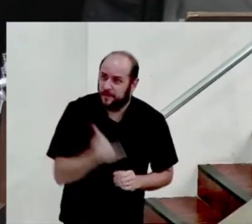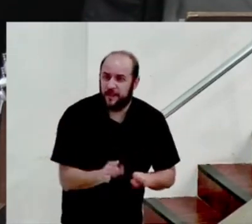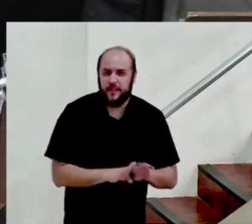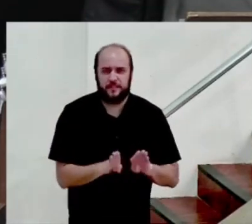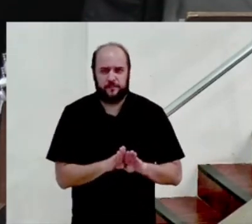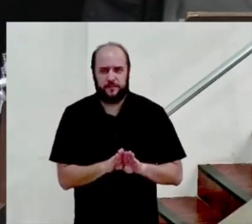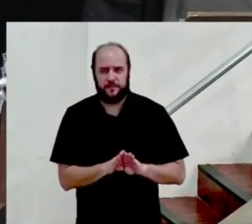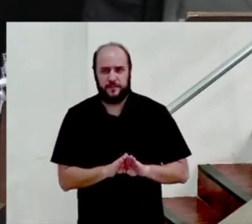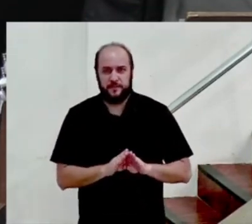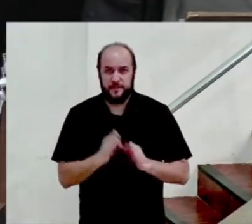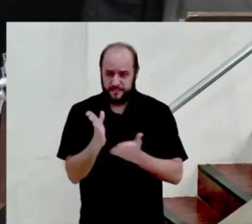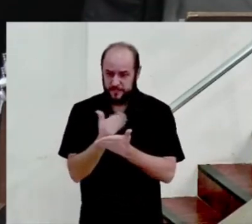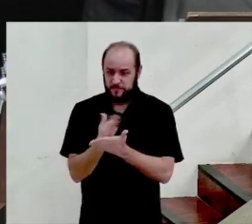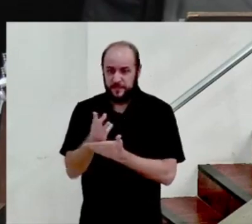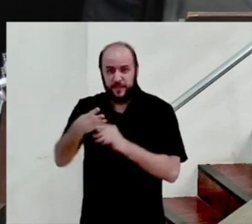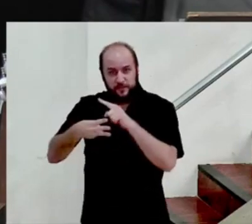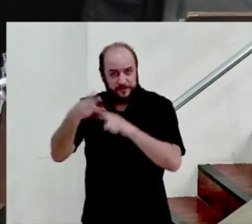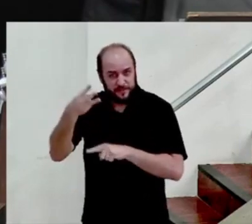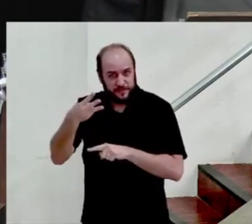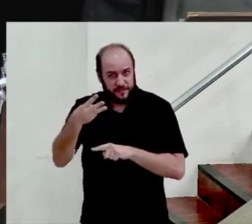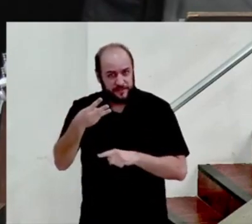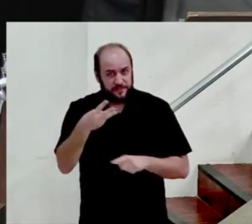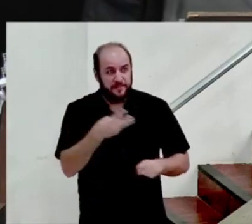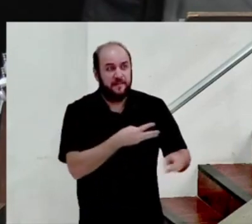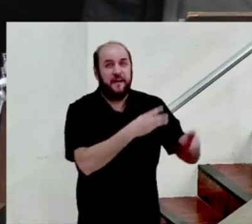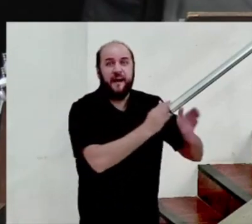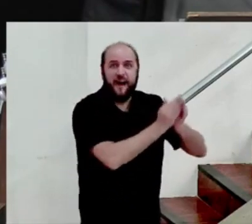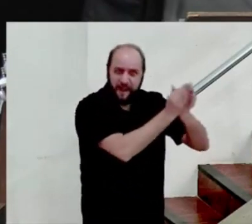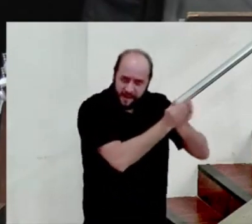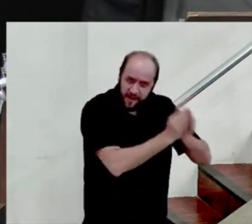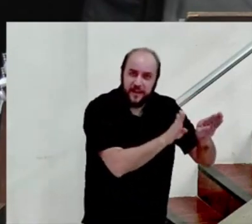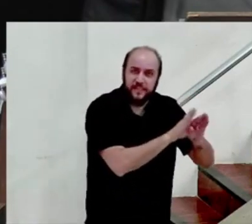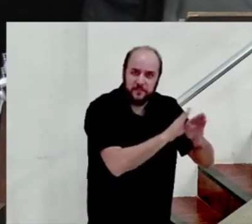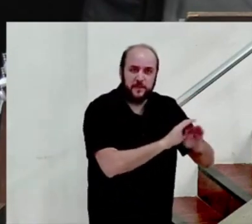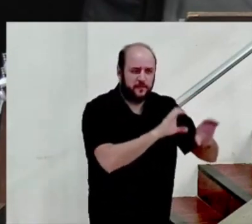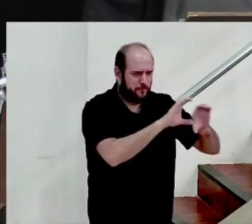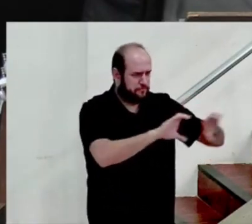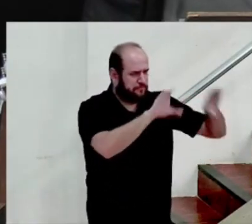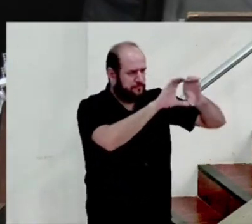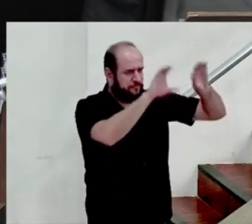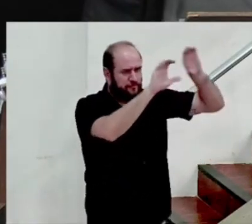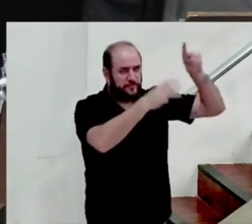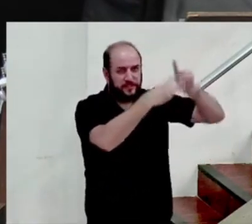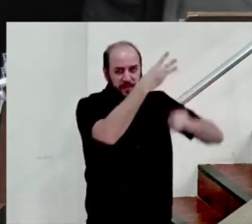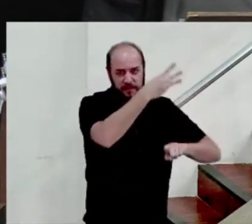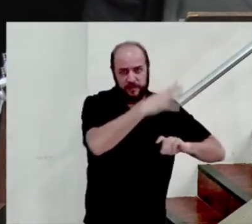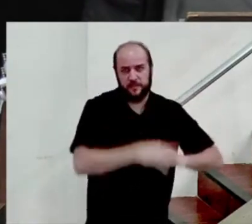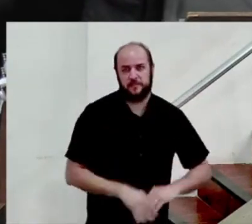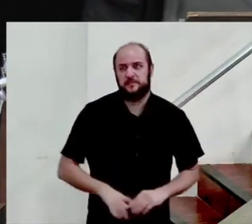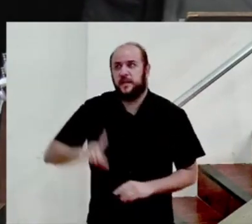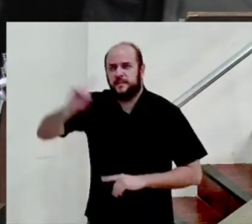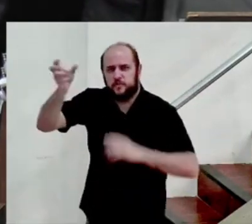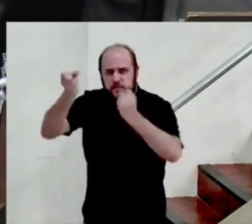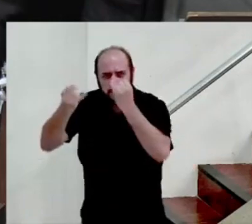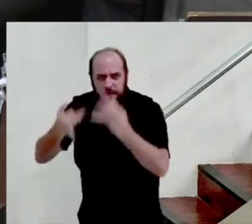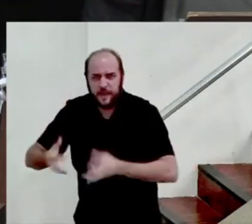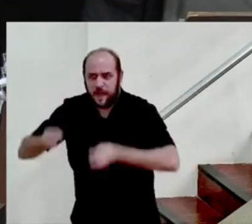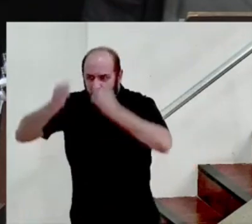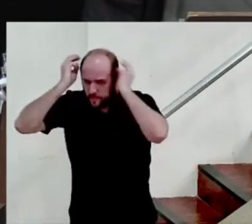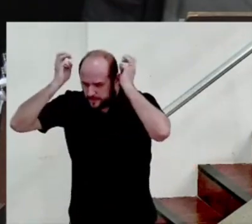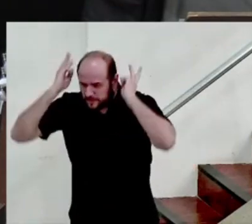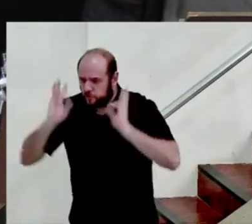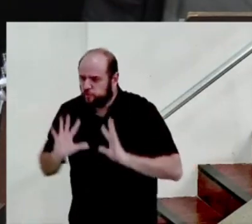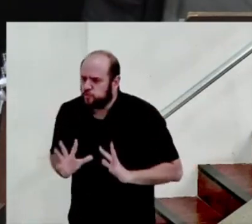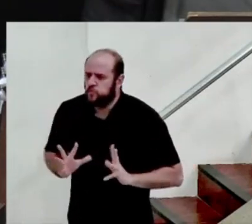também tinha 3 divisões. Diz como tinha que ser o pátio, como tinha que ser o santo lugar, como tinha que ser o santo dos santos, qual